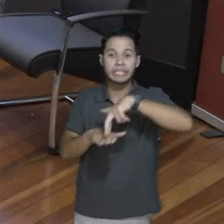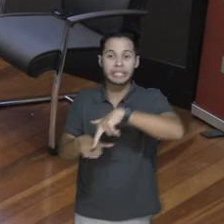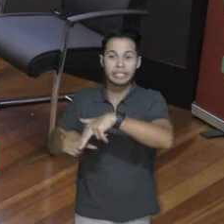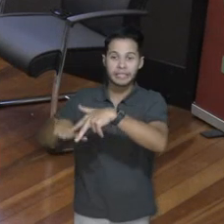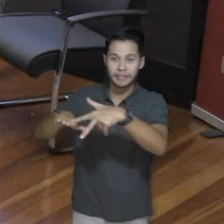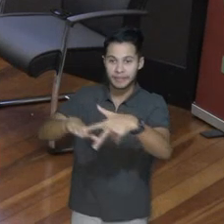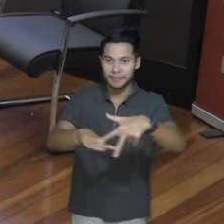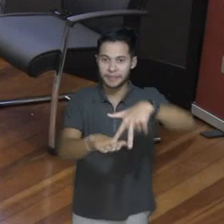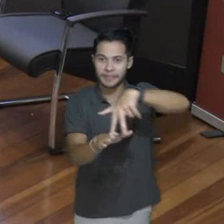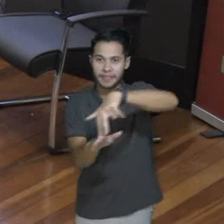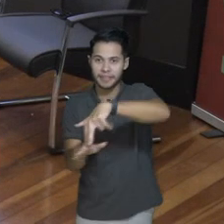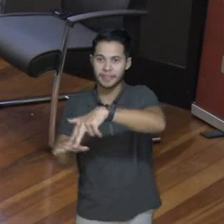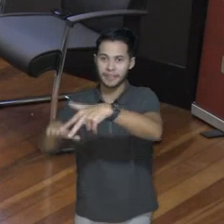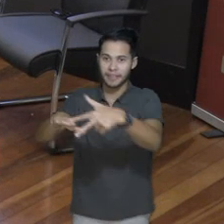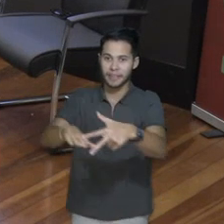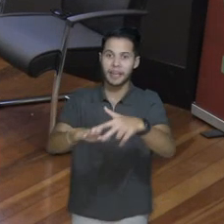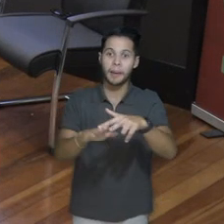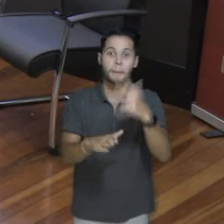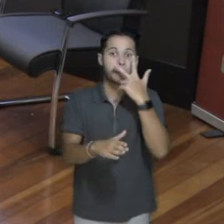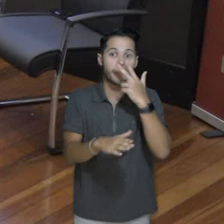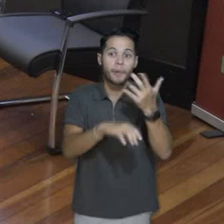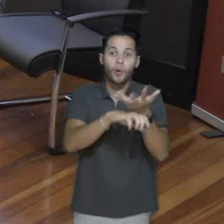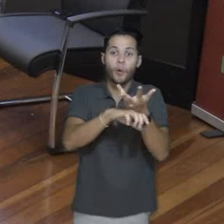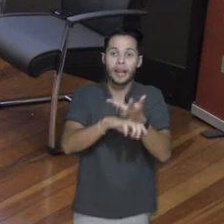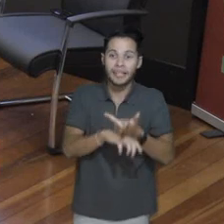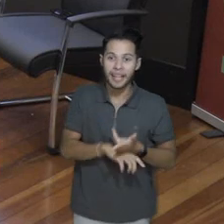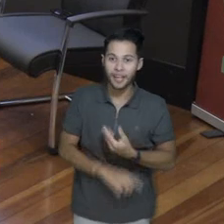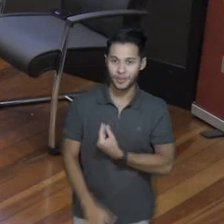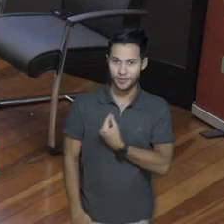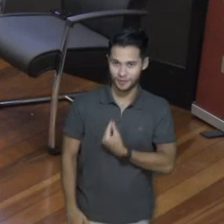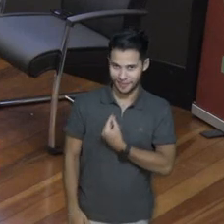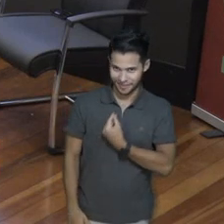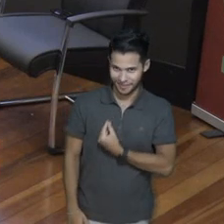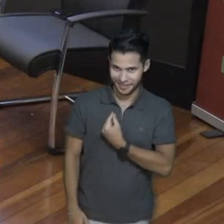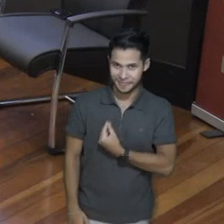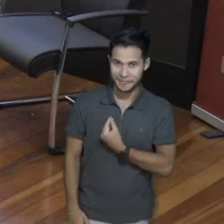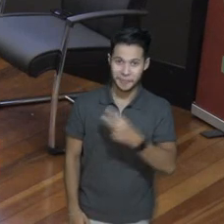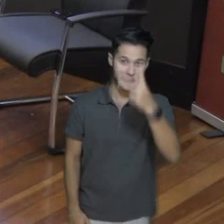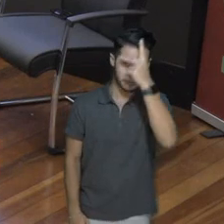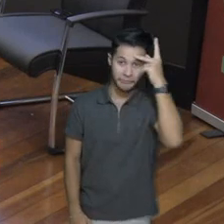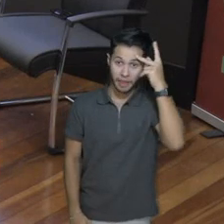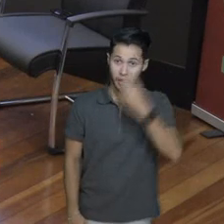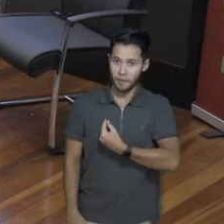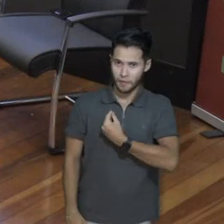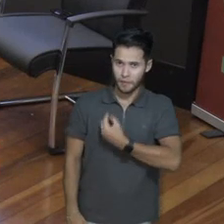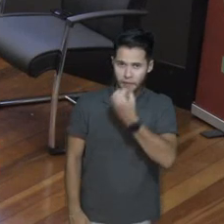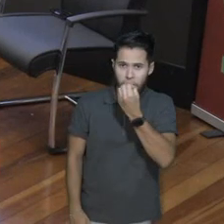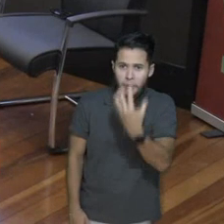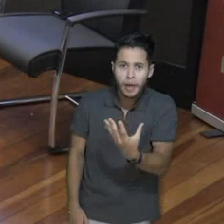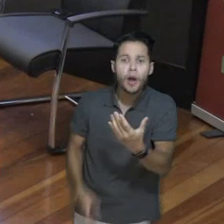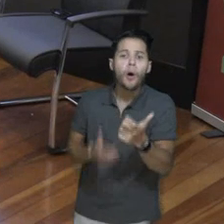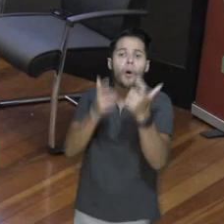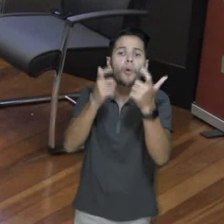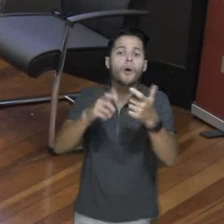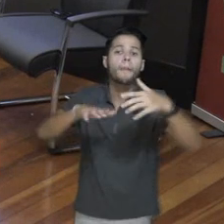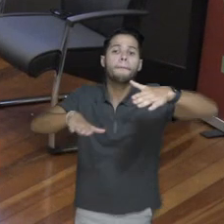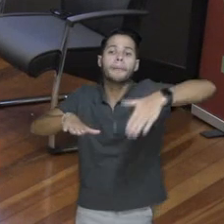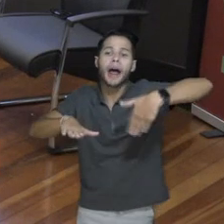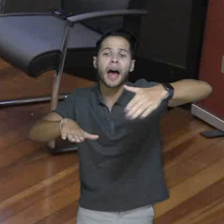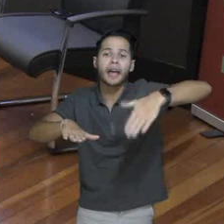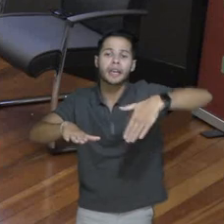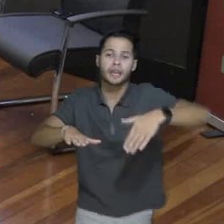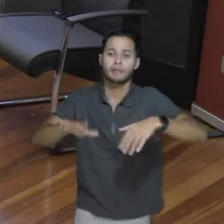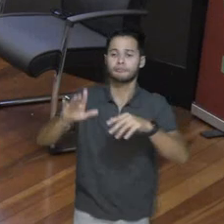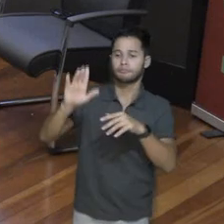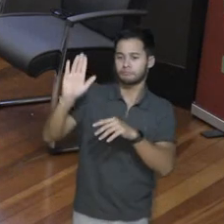publicitárias como qualidade de vida o cara que vive bem é aquele que tá na praia com a sua prancha sua namorada e